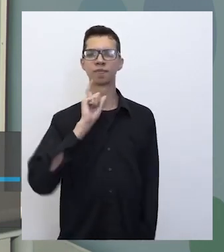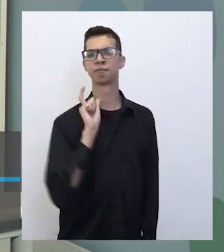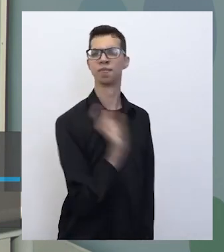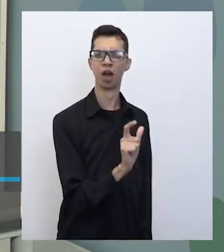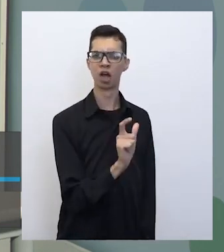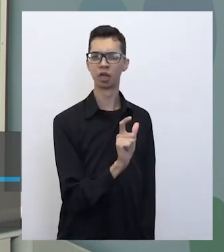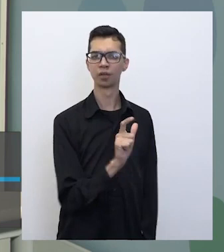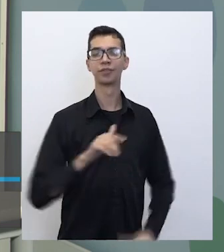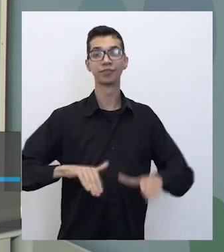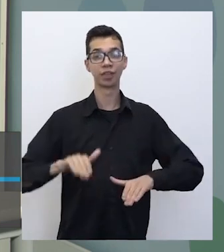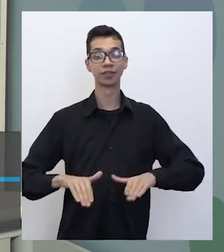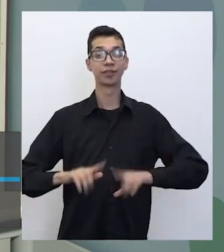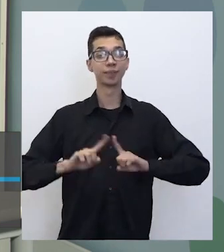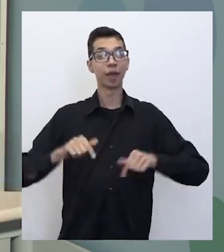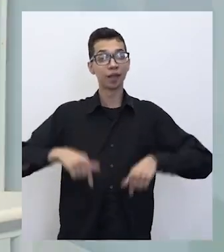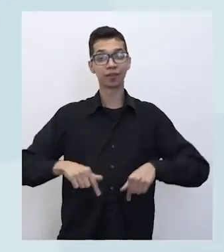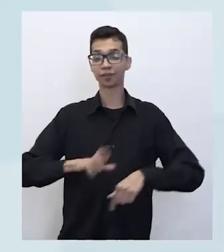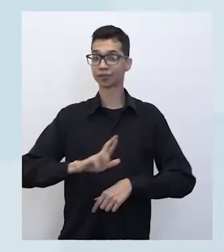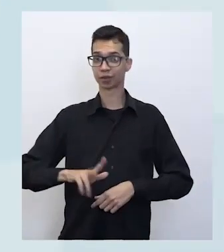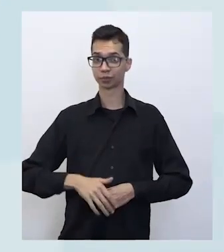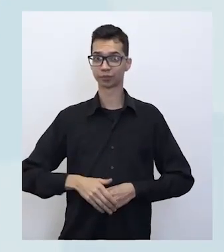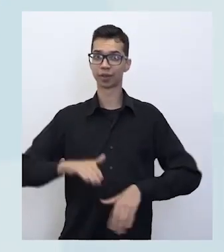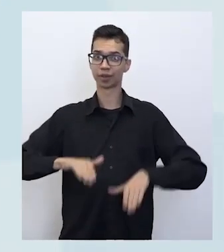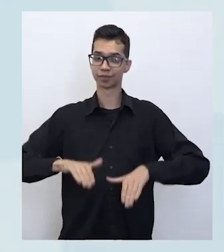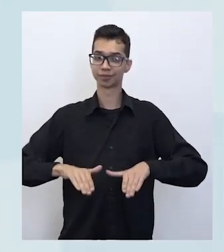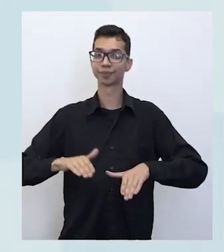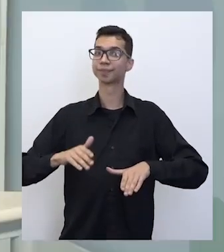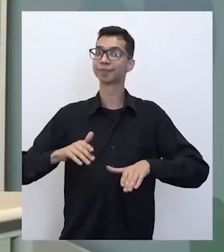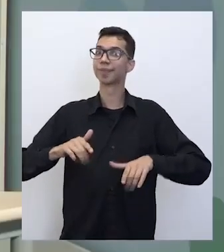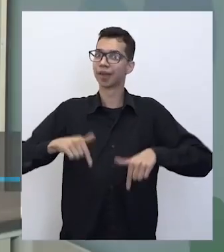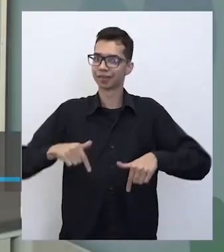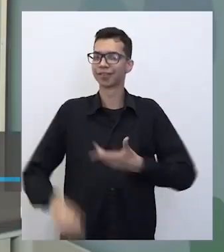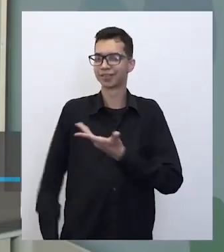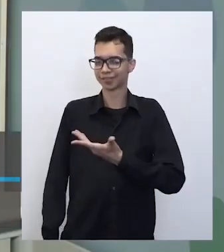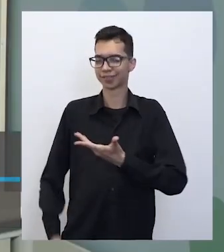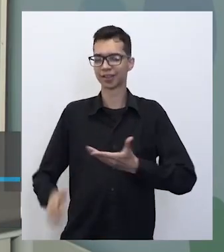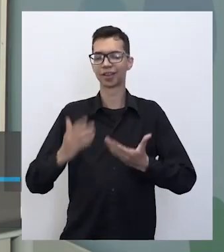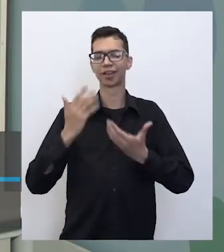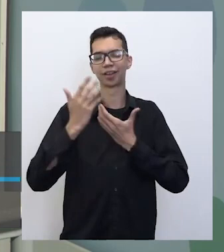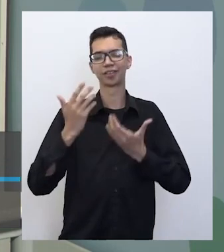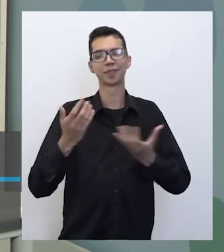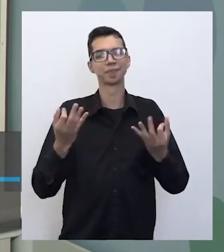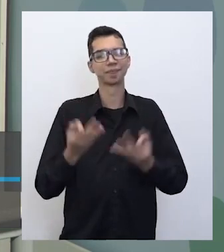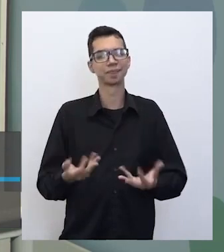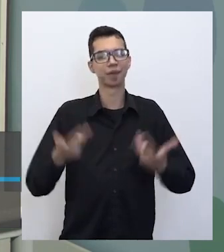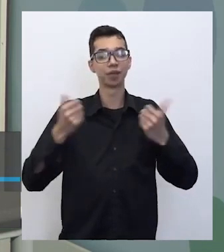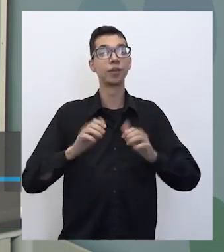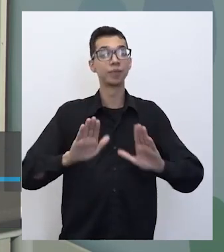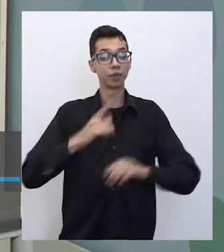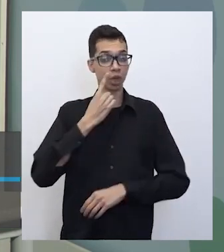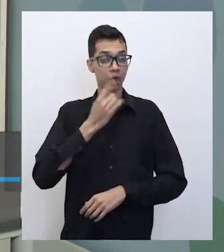para vocês esta cantiga aqui, maravilhosa. Mas antes, espera aí, volta para mim. Imagina assim, teve uma